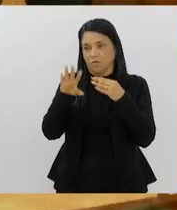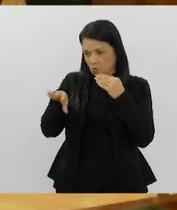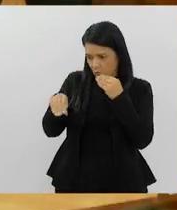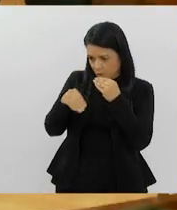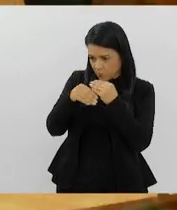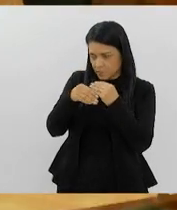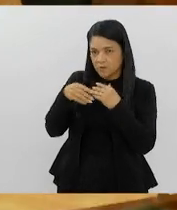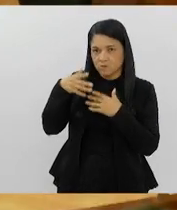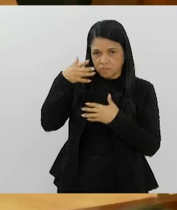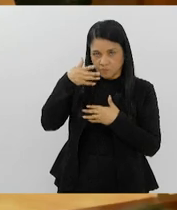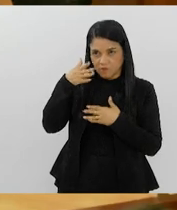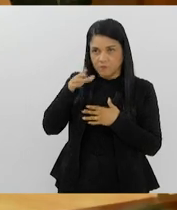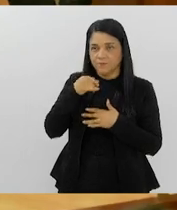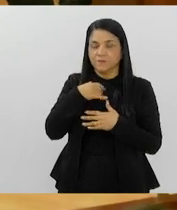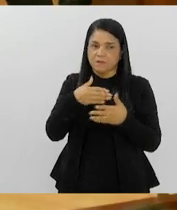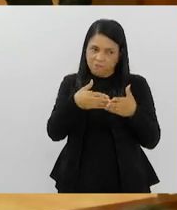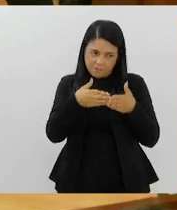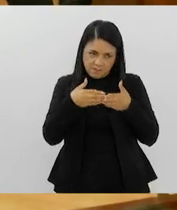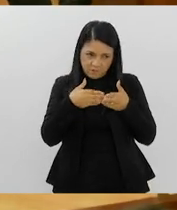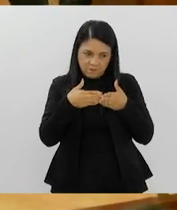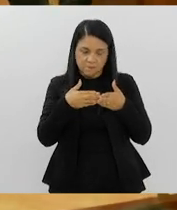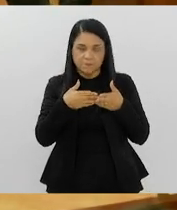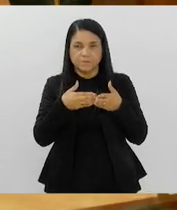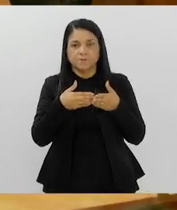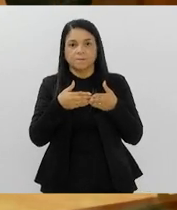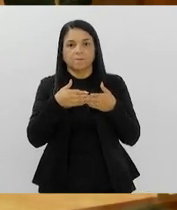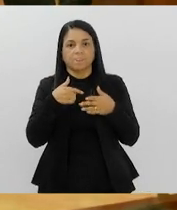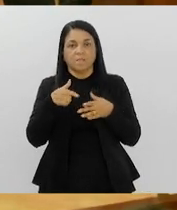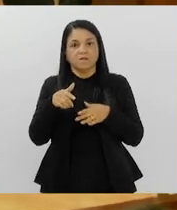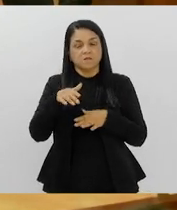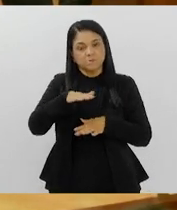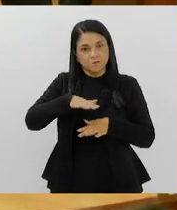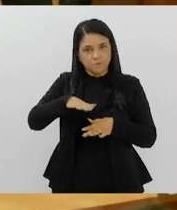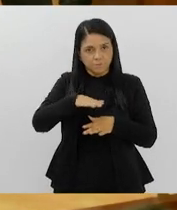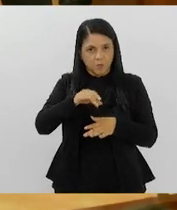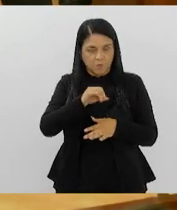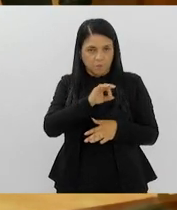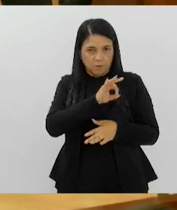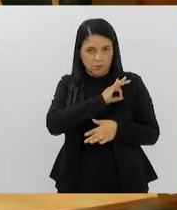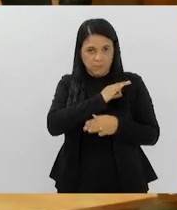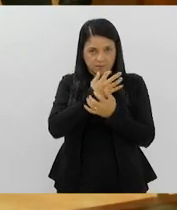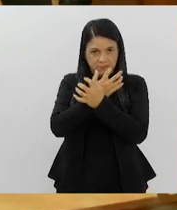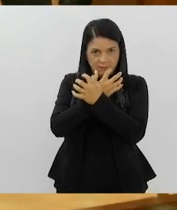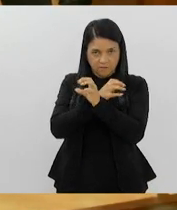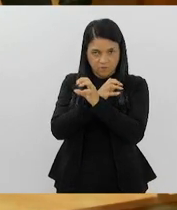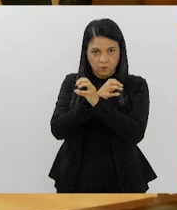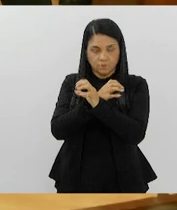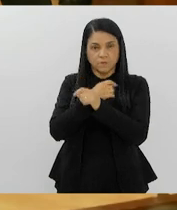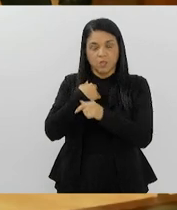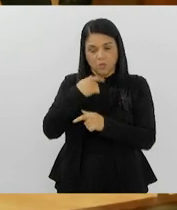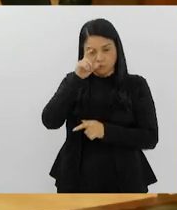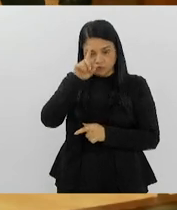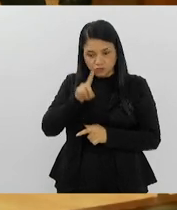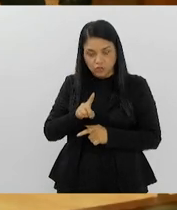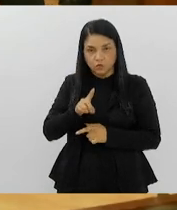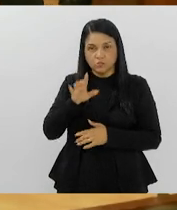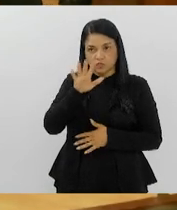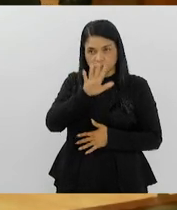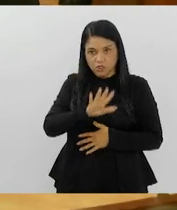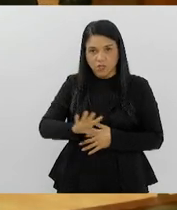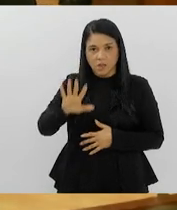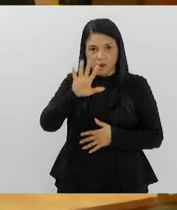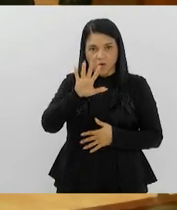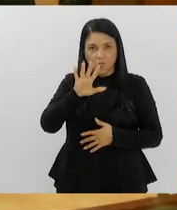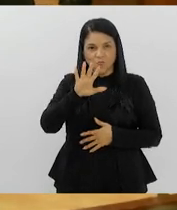Por favor. Peço licença. No âmbito da Polícia Civil, eu estava como diretor-geral, quando chega